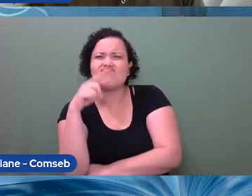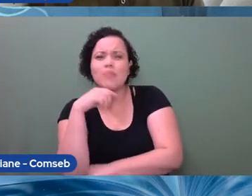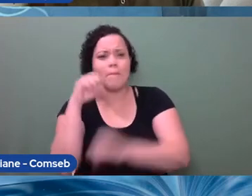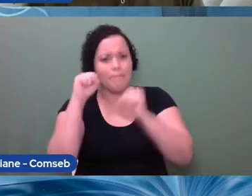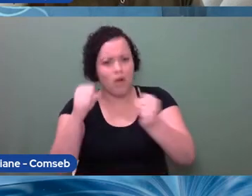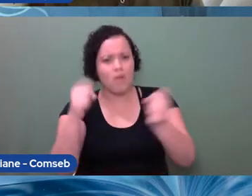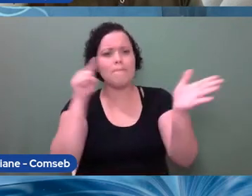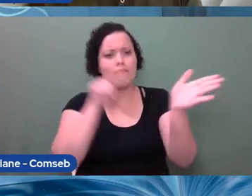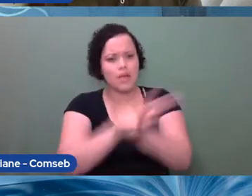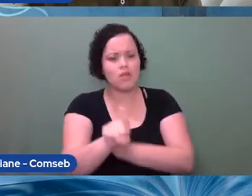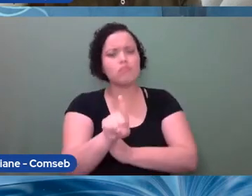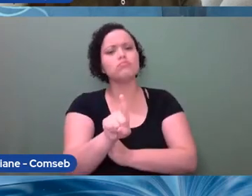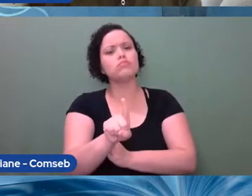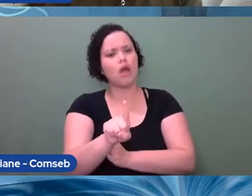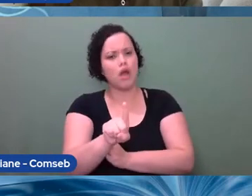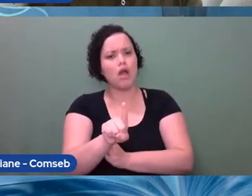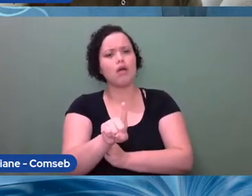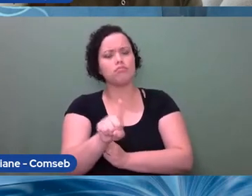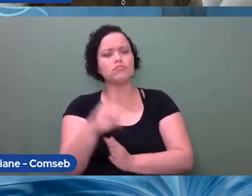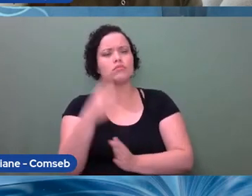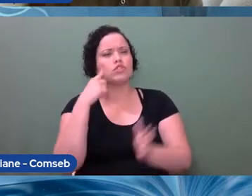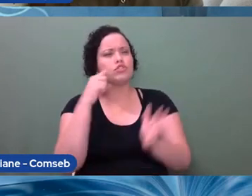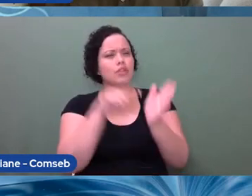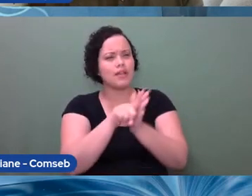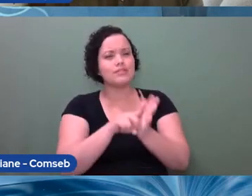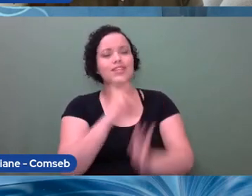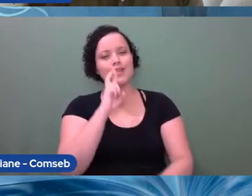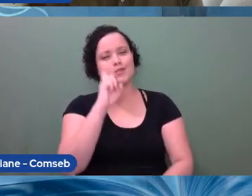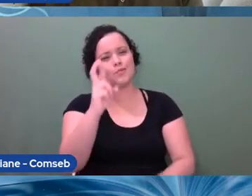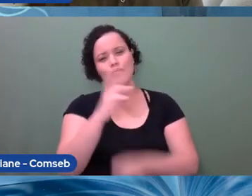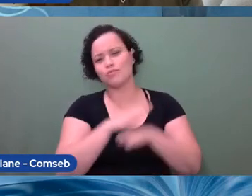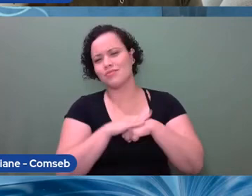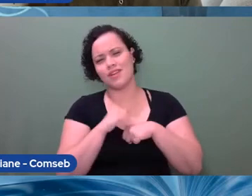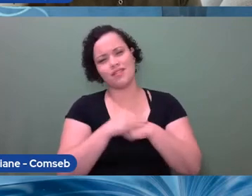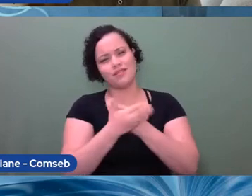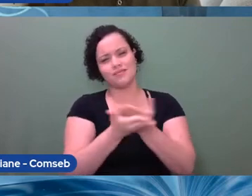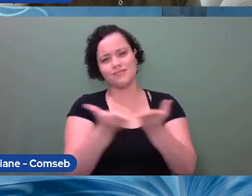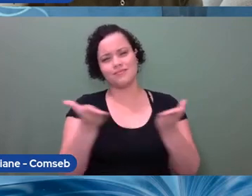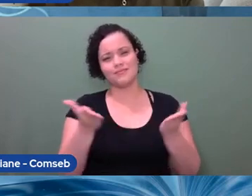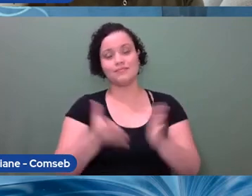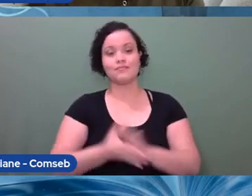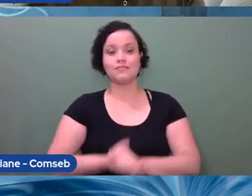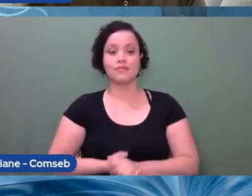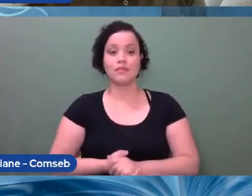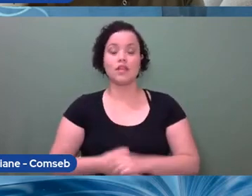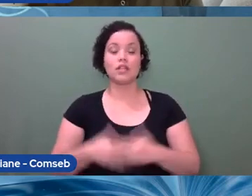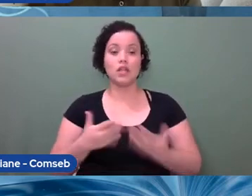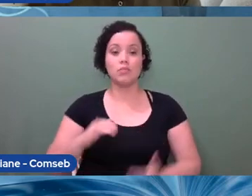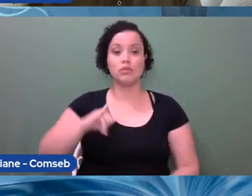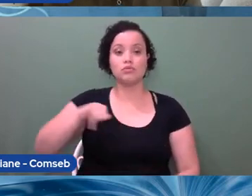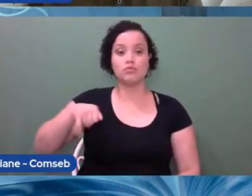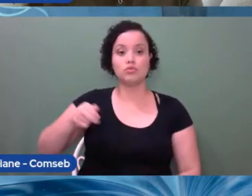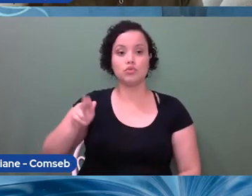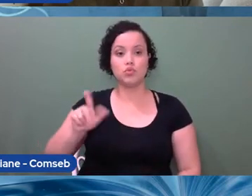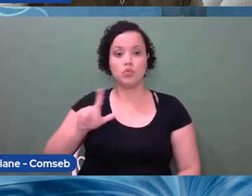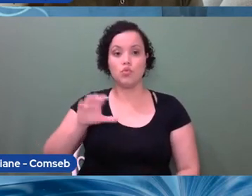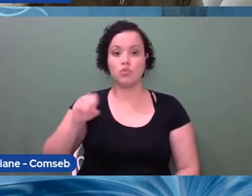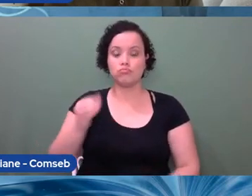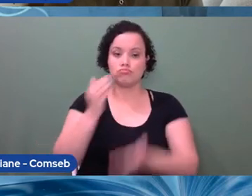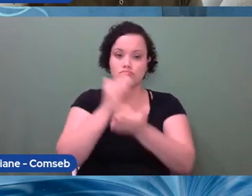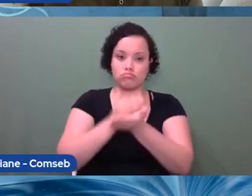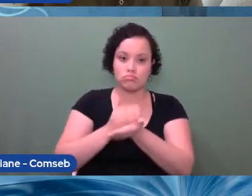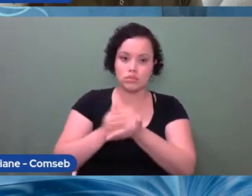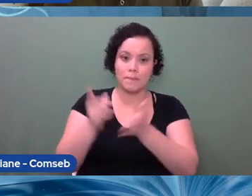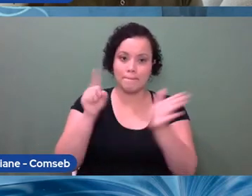gente examinar, né? E responder com muito carinho para vocês. Para o Júlio, então, nós queremos iniciar aqui perguntando. A